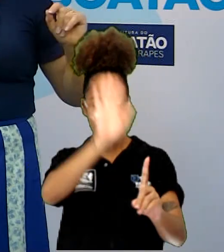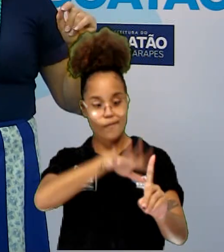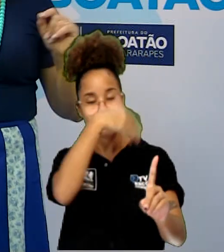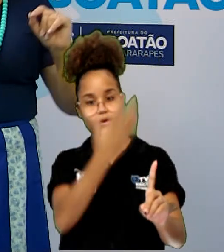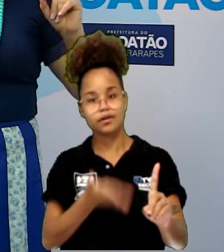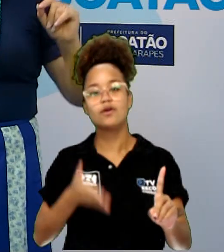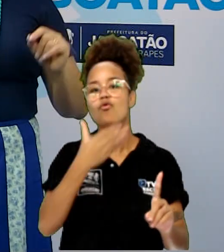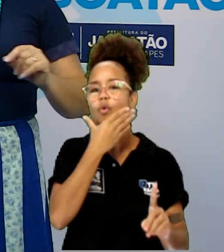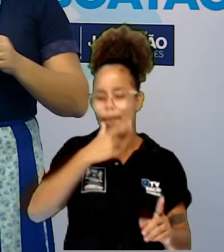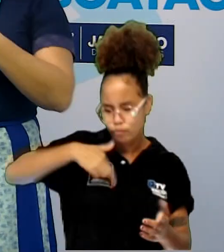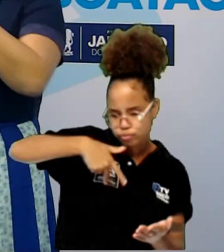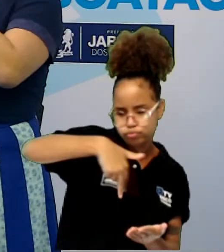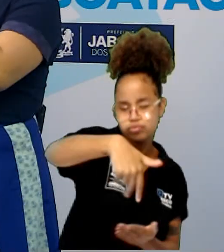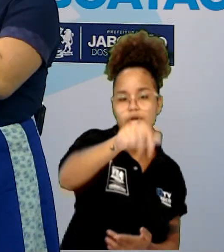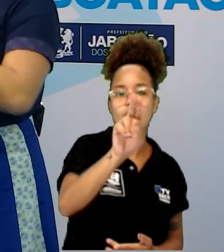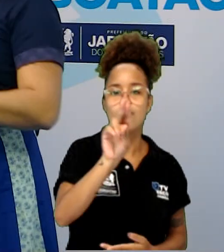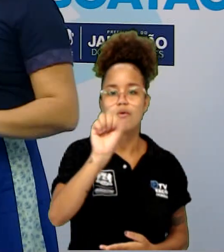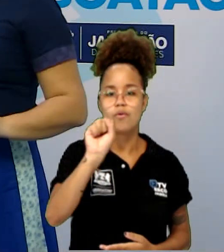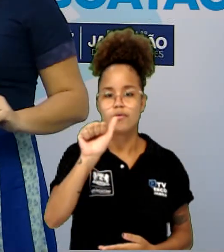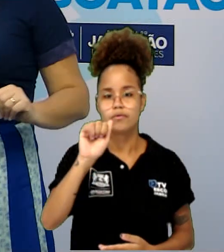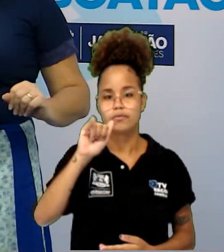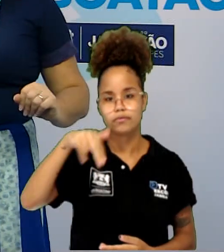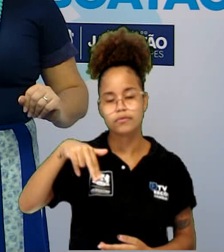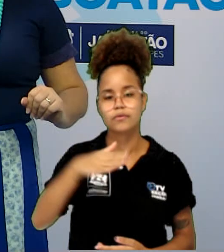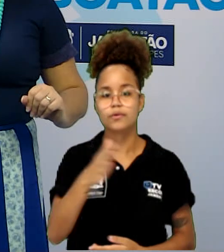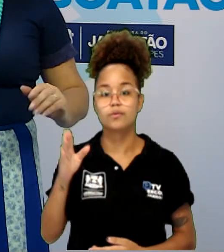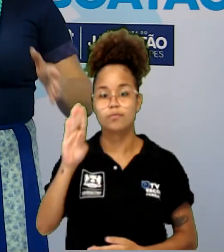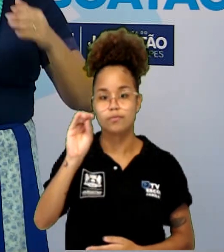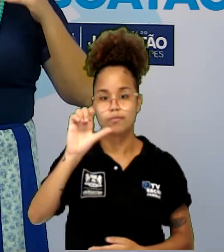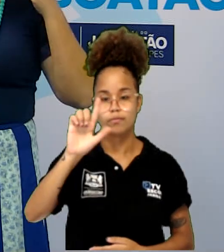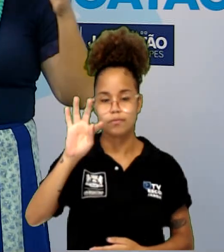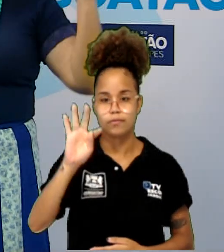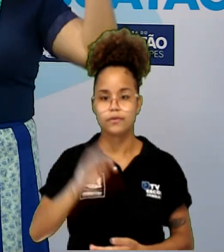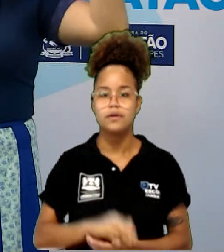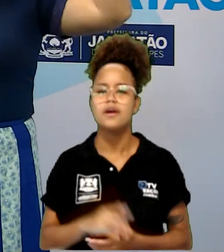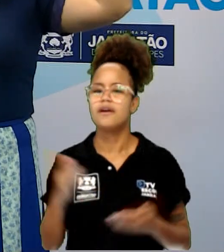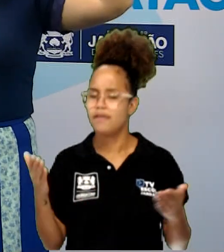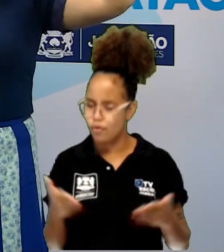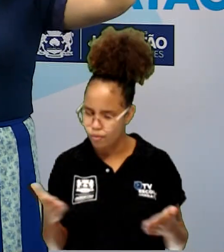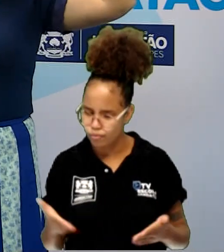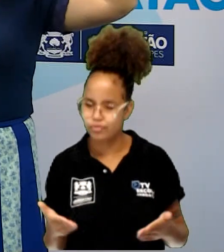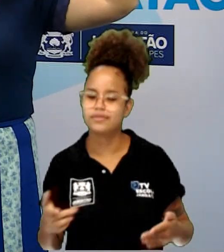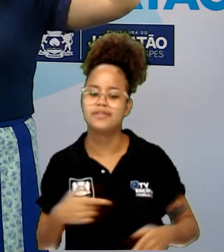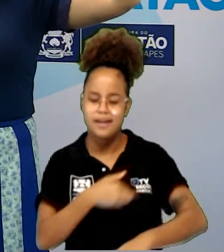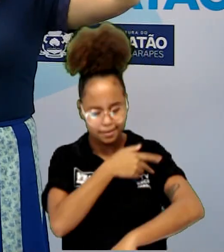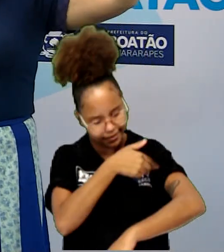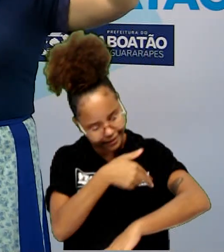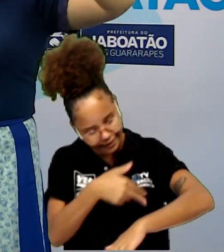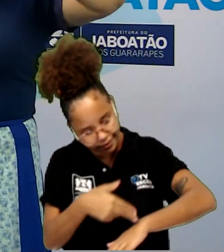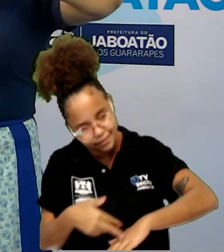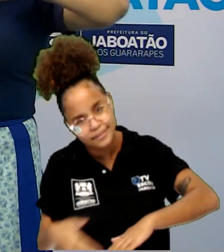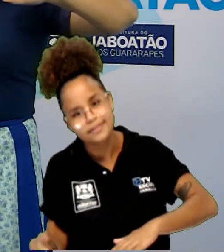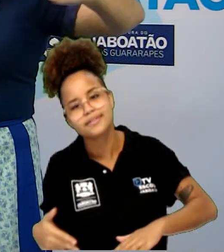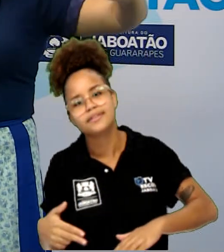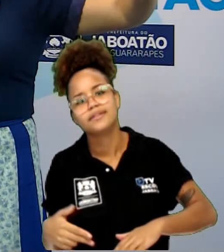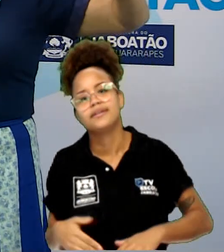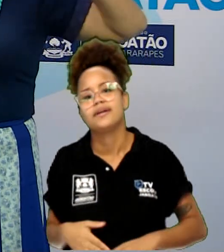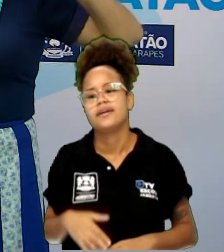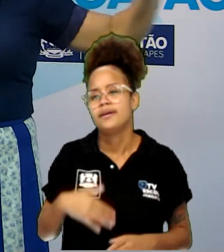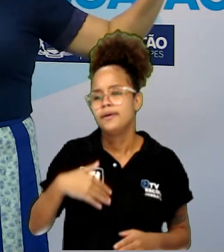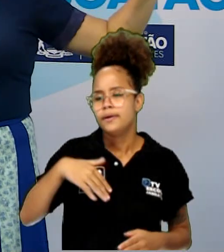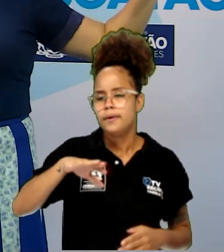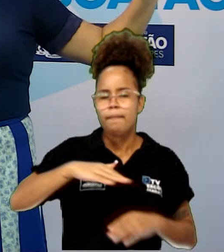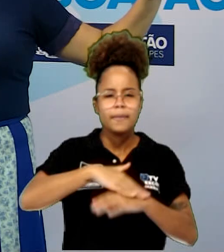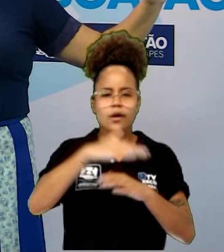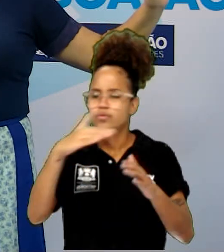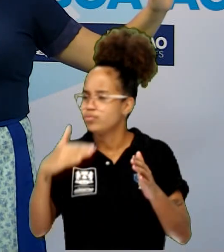super corredor. E dizem que até hoje ele está lá. Desce a montanha de vez em quando e sai atropelando